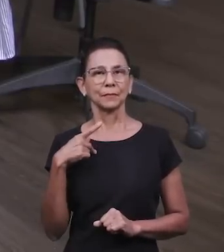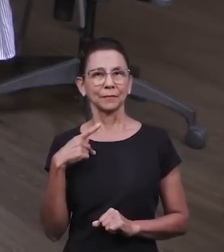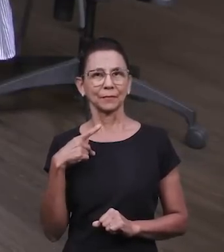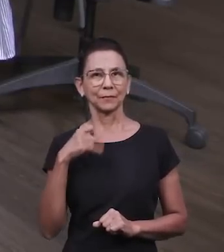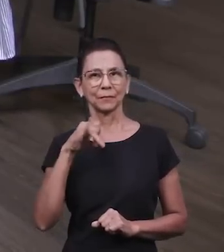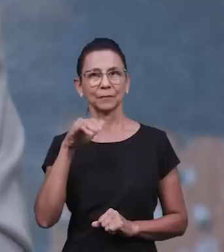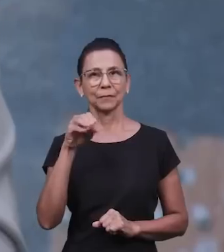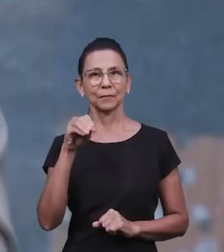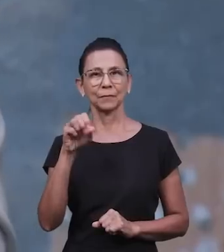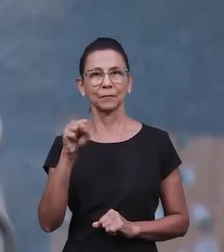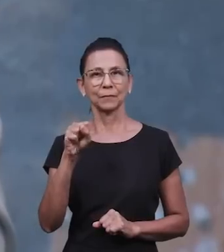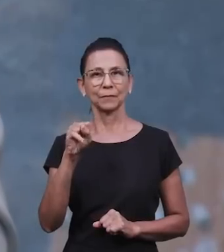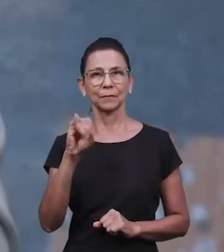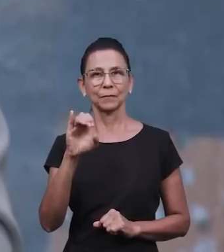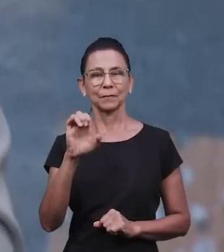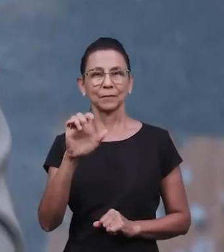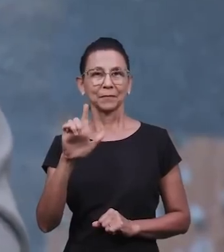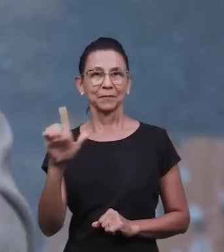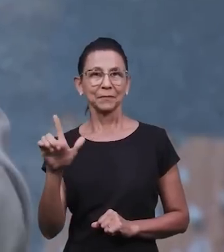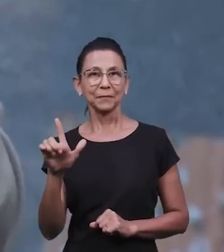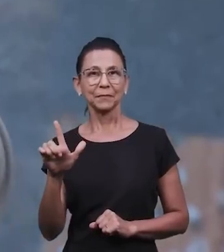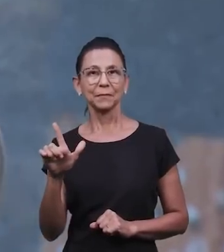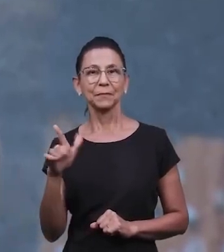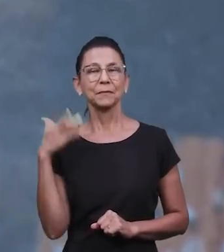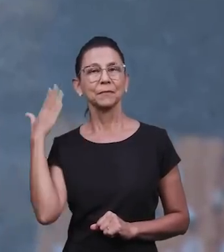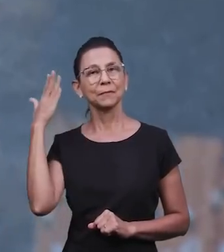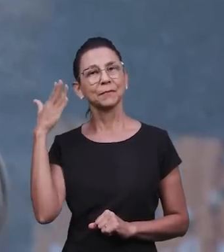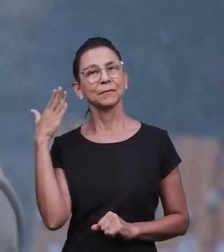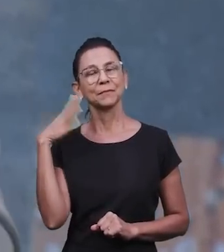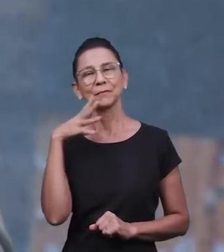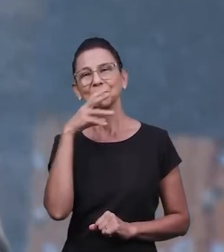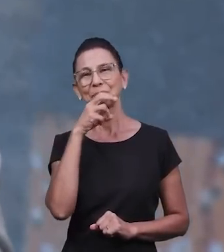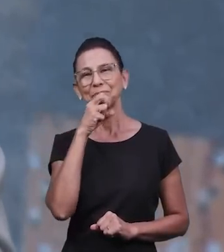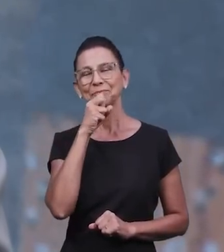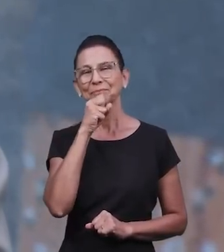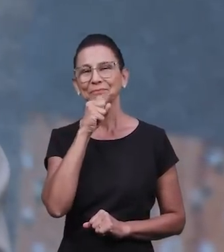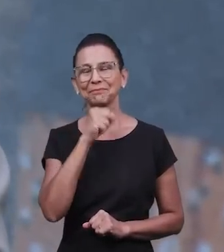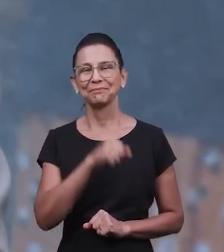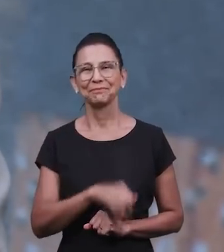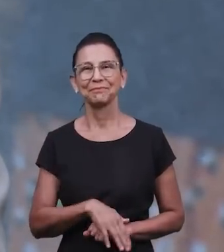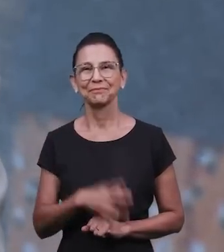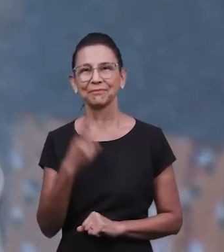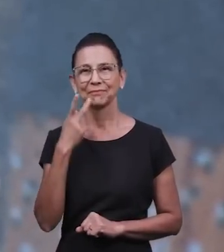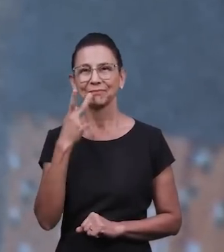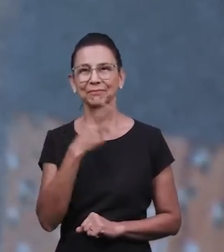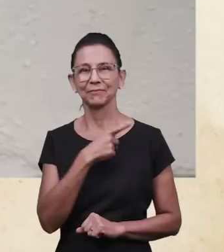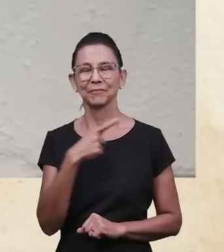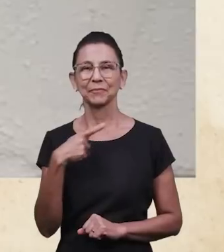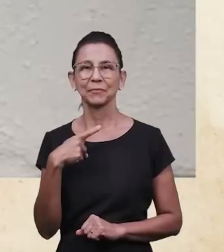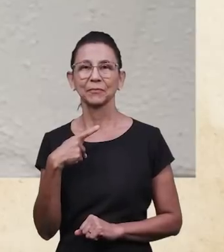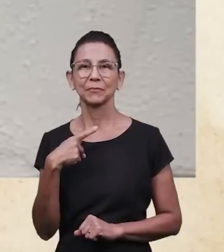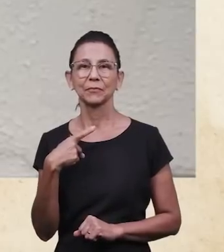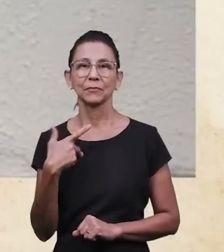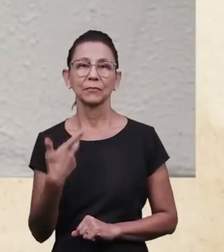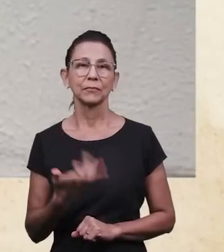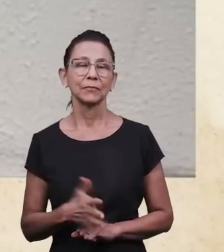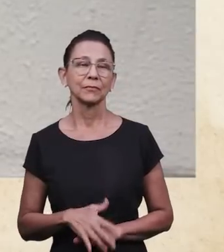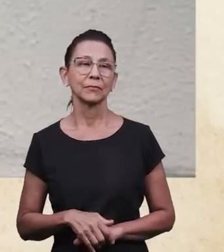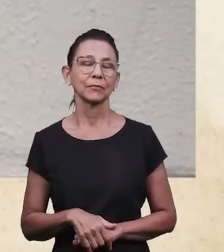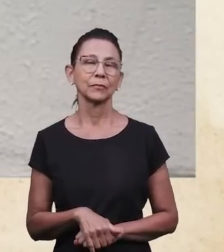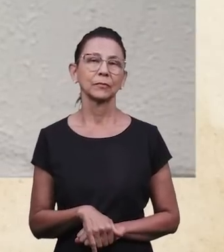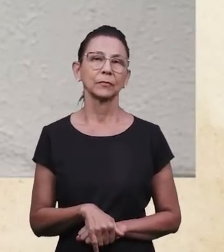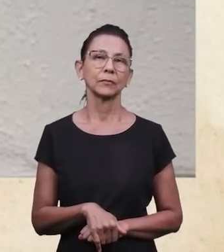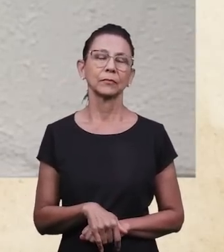Jardim do Vale, e que vai ser trazida agora, uma mensagem curta para você que está nos assistindo. Fala, pastor! A paz